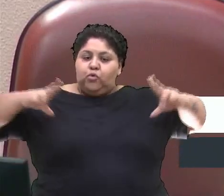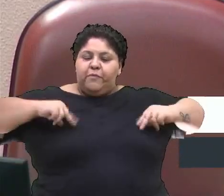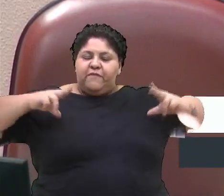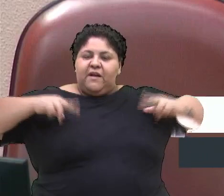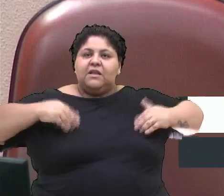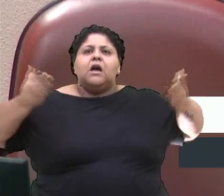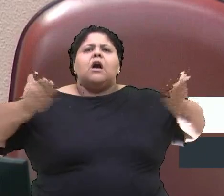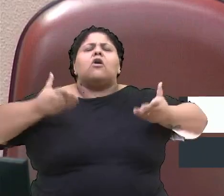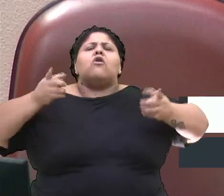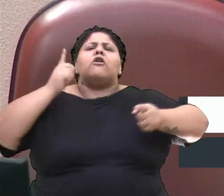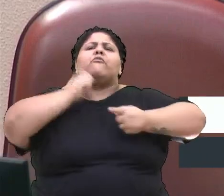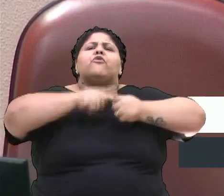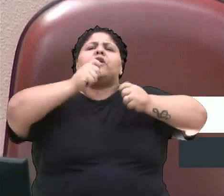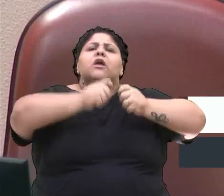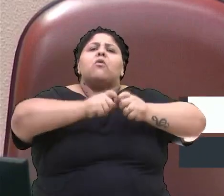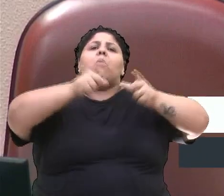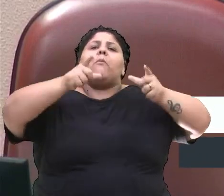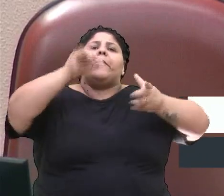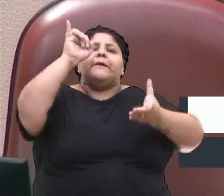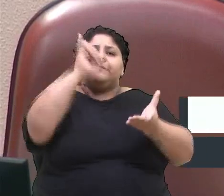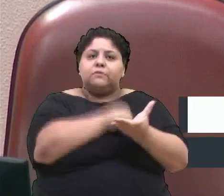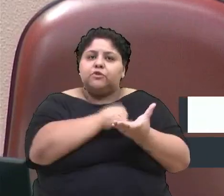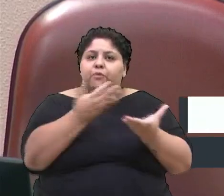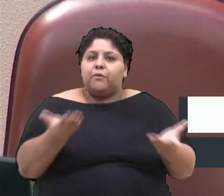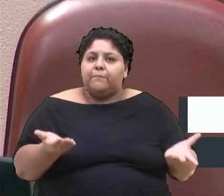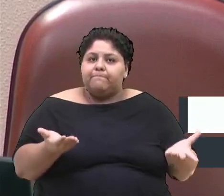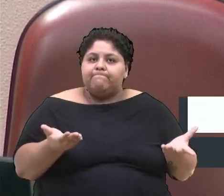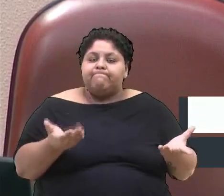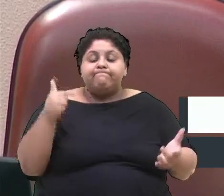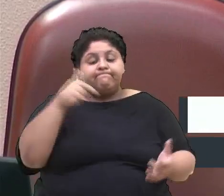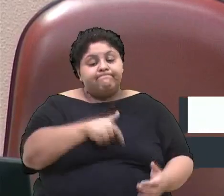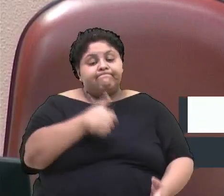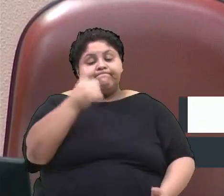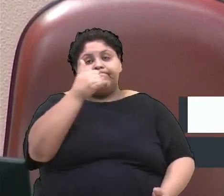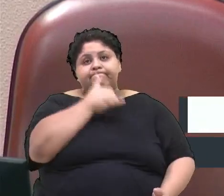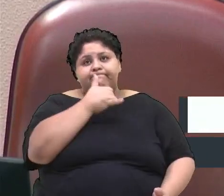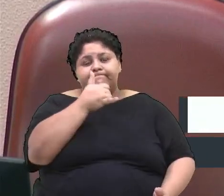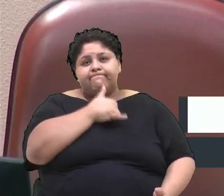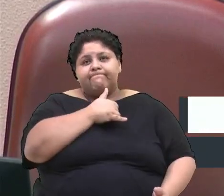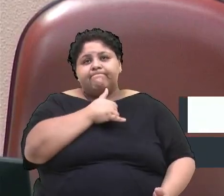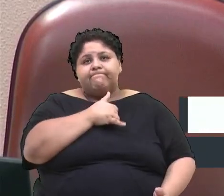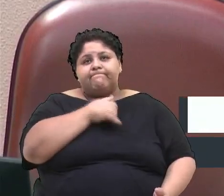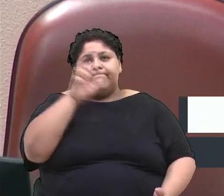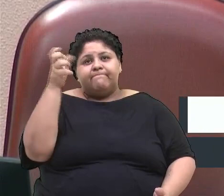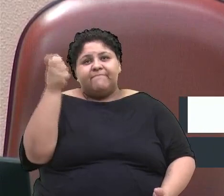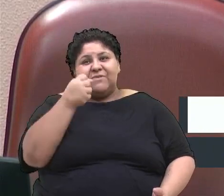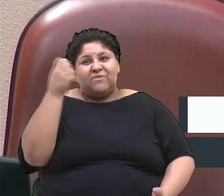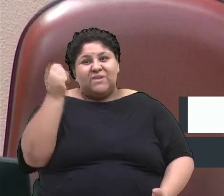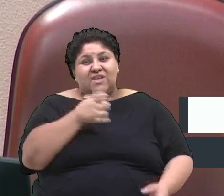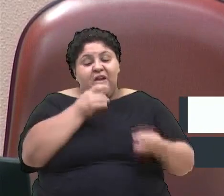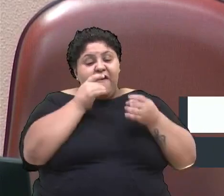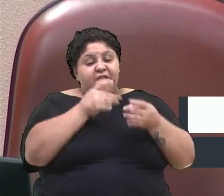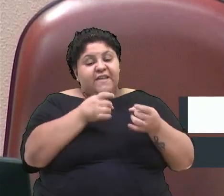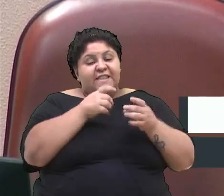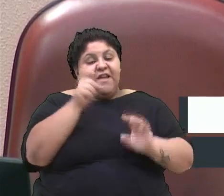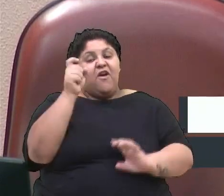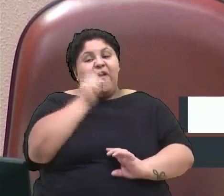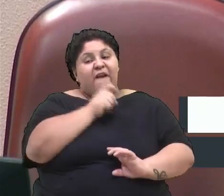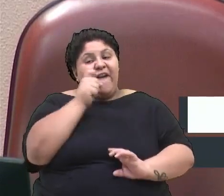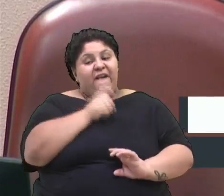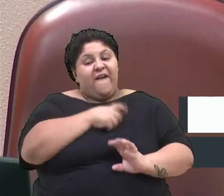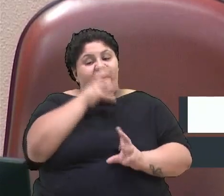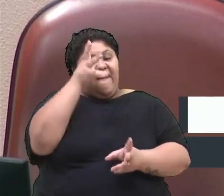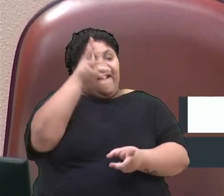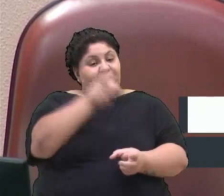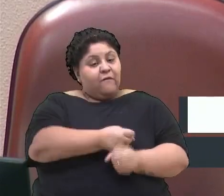o aumento de impostos? Isso é porque, infelizmente, Eduardo Leite vendeu uma mentira de que as contas do Estado